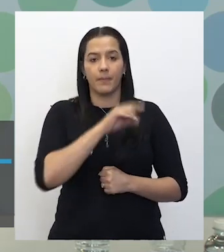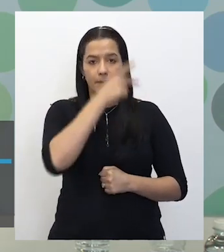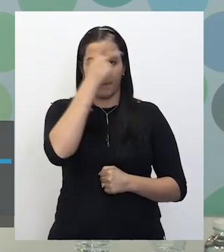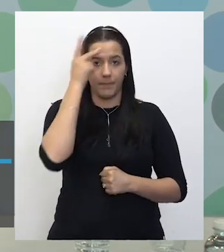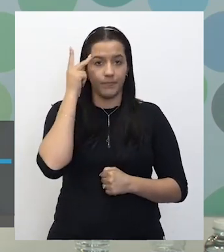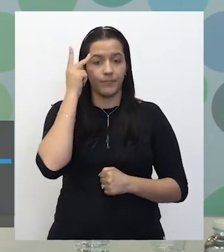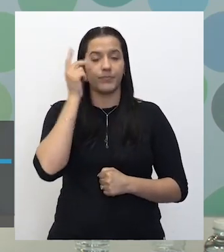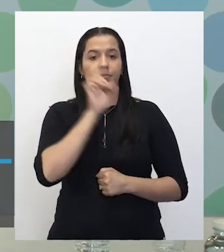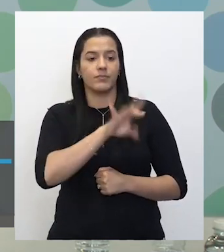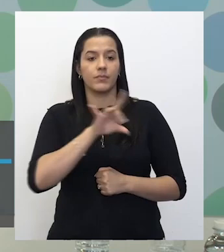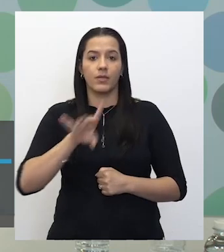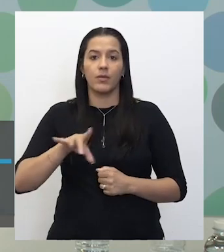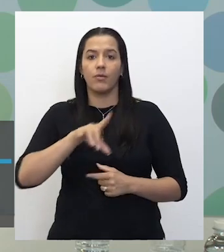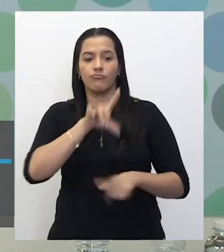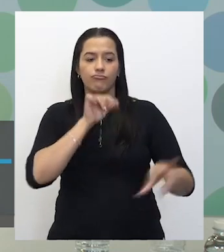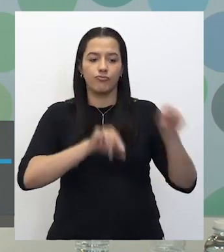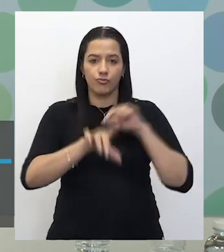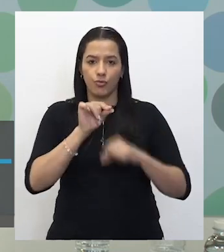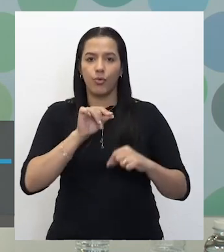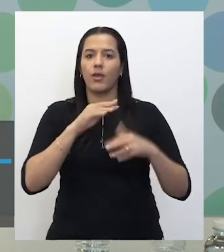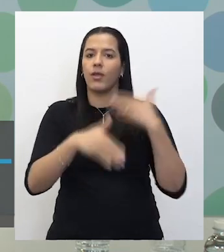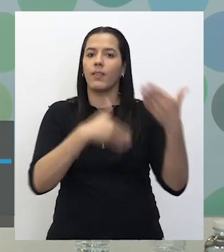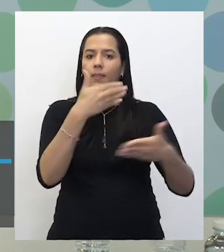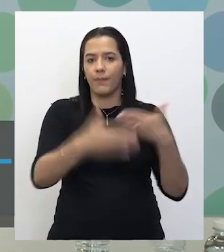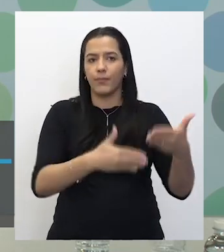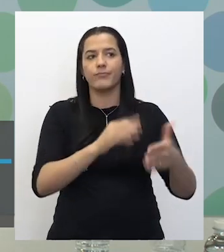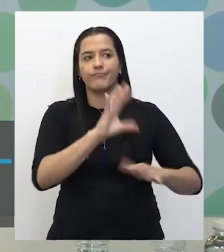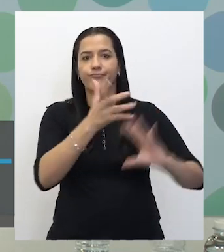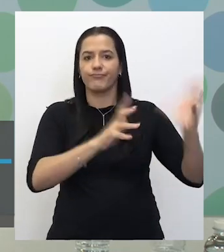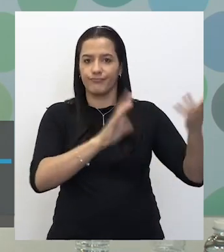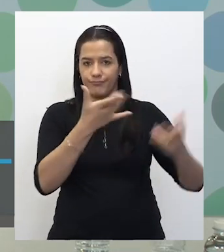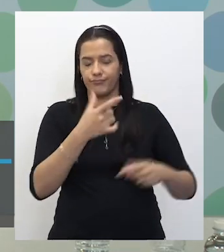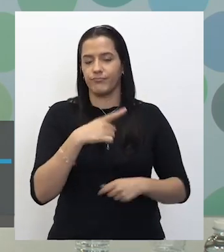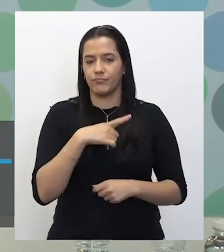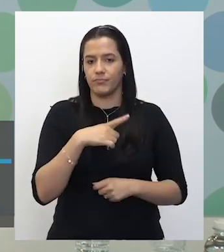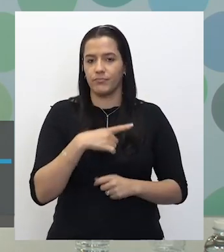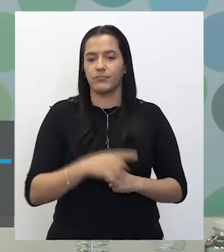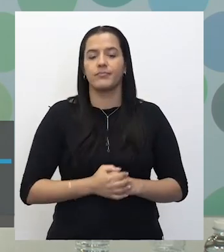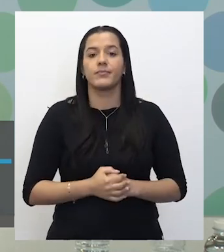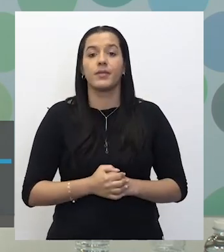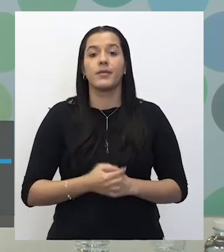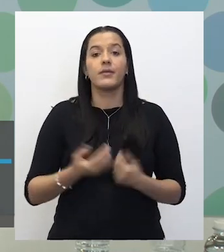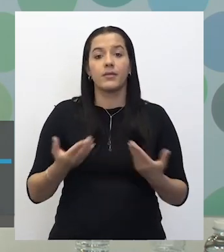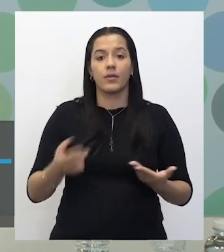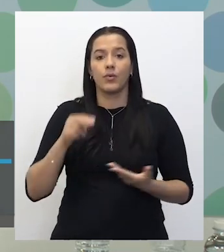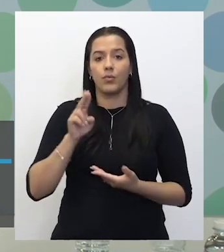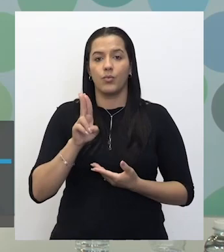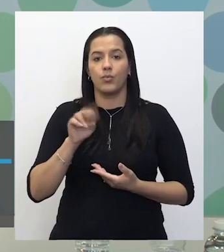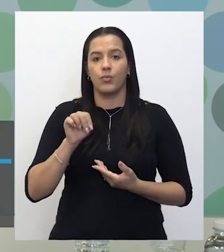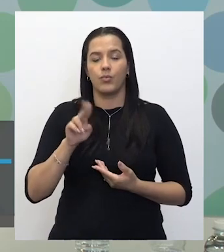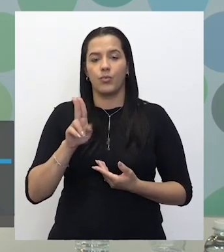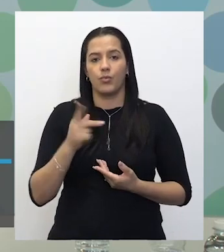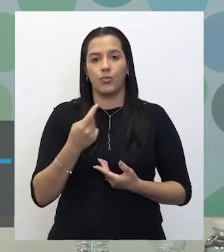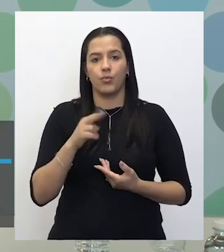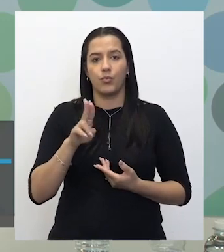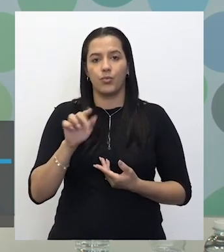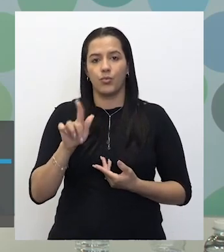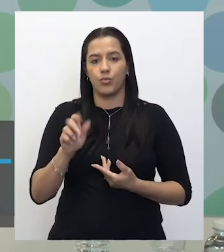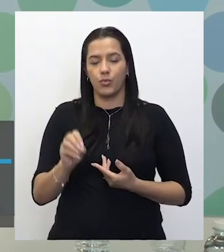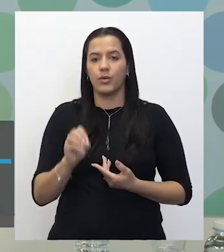cada escolha tem a sua consequência. Ele fala pela segunda. O Hugo fala, pensar no futuro é difícil, eu tenho